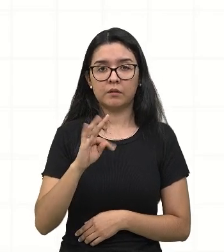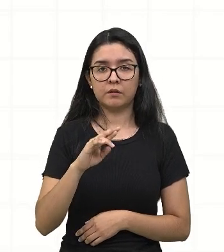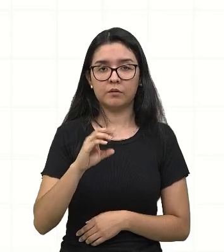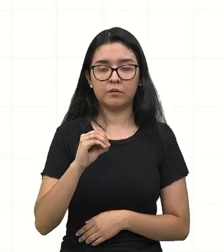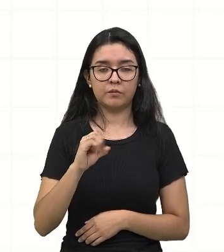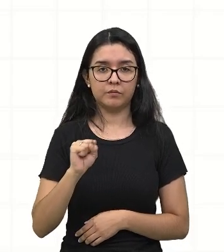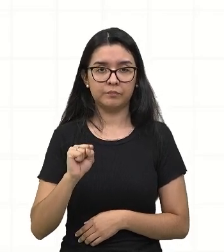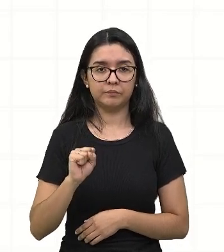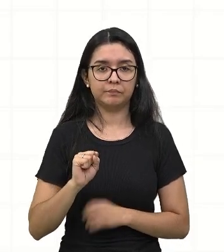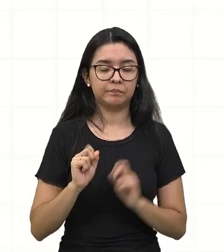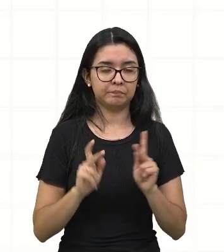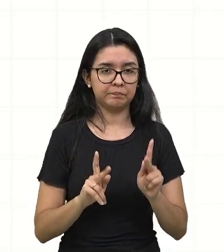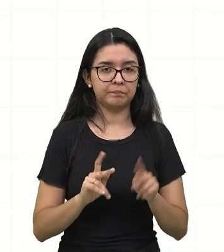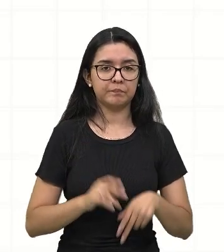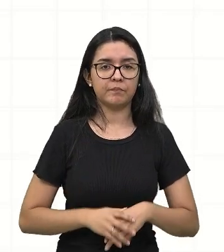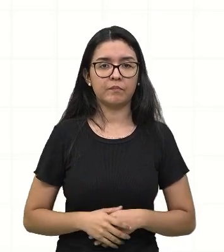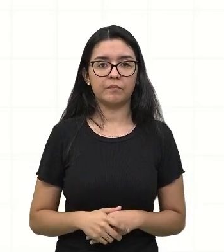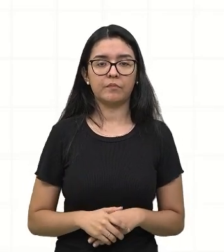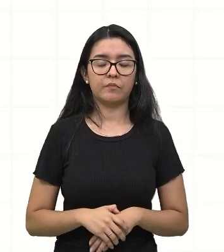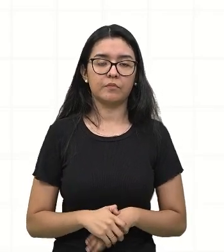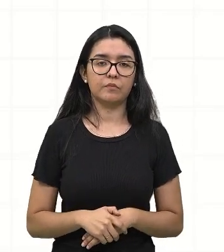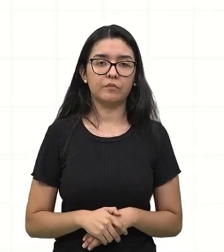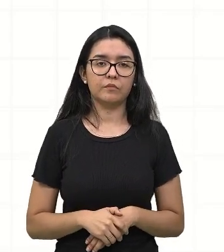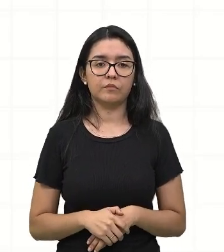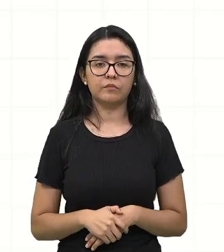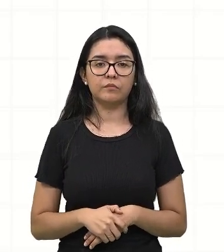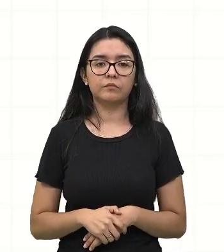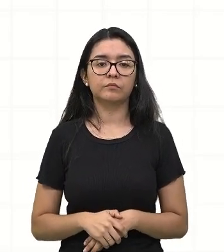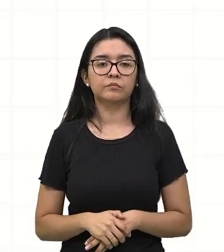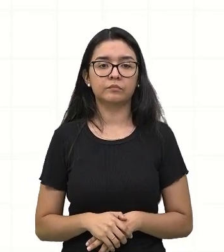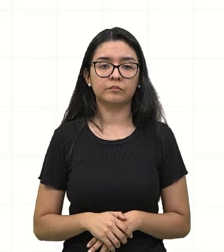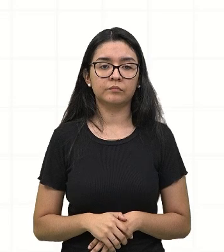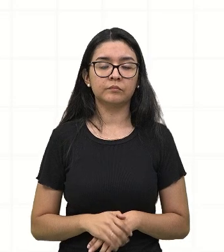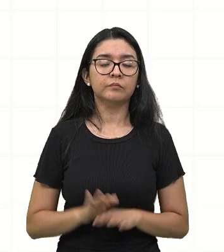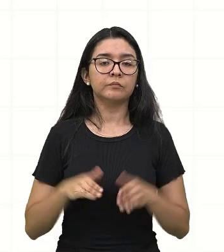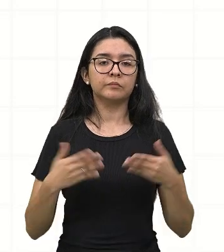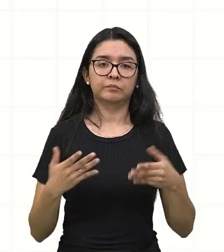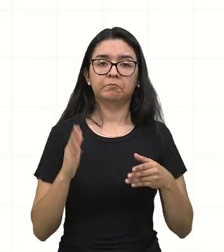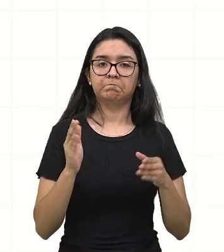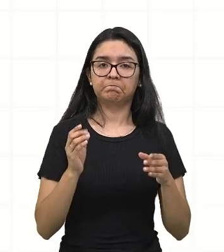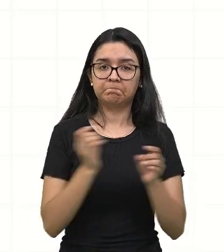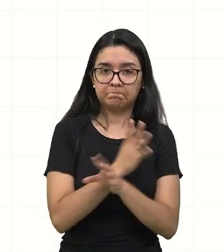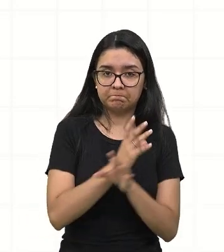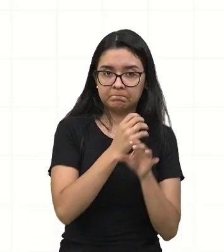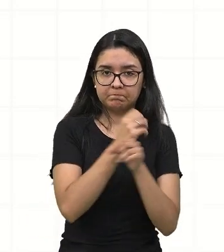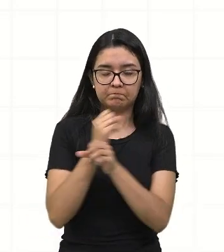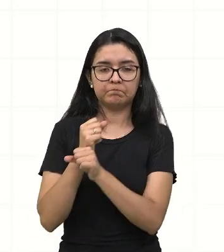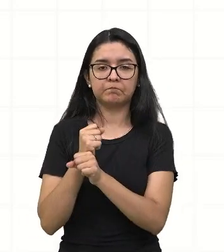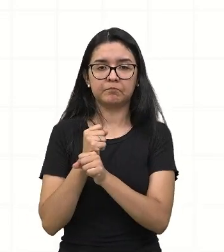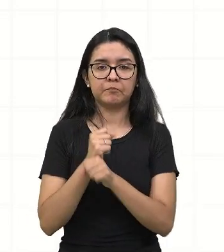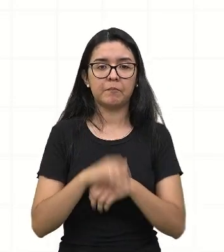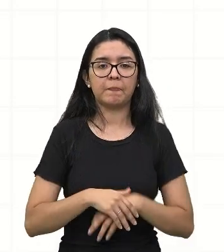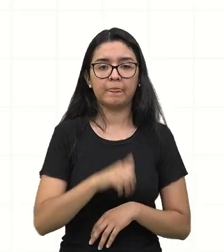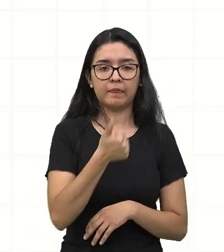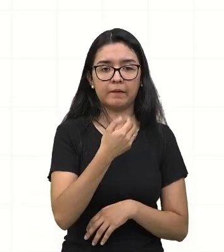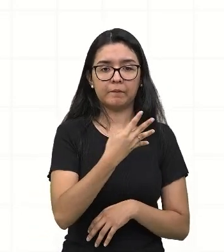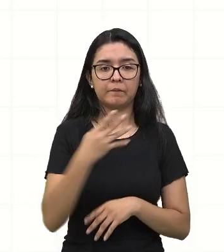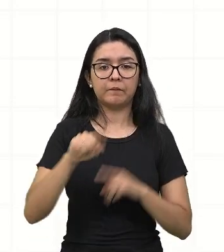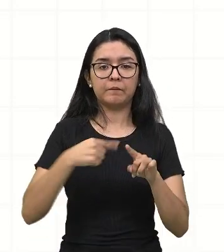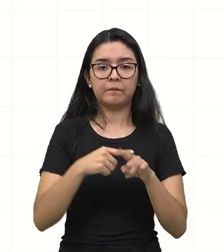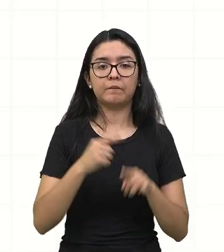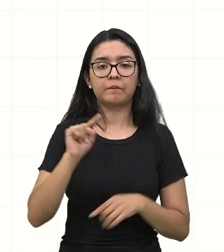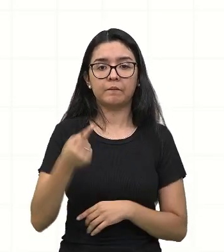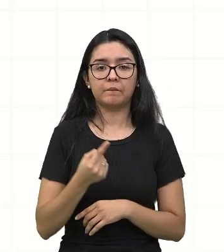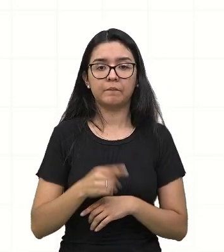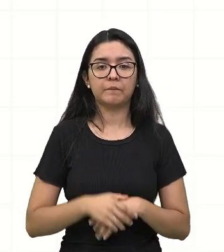litros. Beleza? E aí, fazendo esse cálculo, Vou fazer, ó, 144 vezes 1, tu